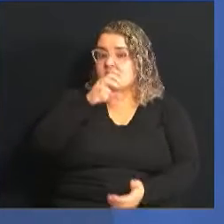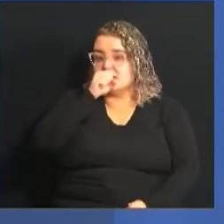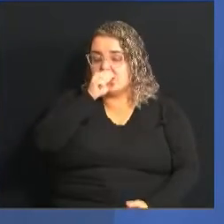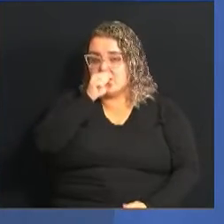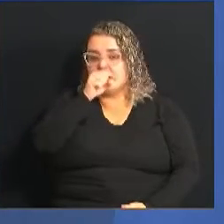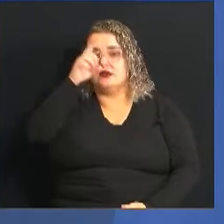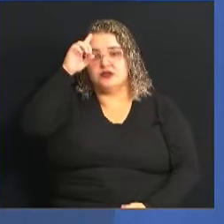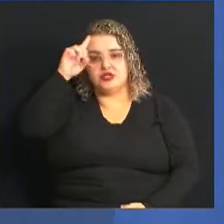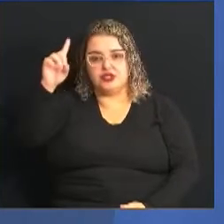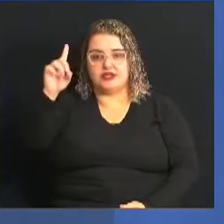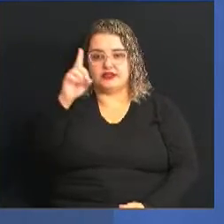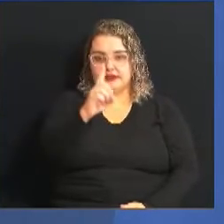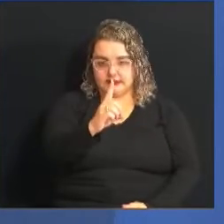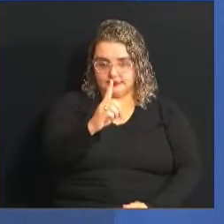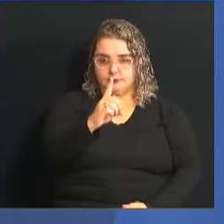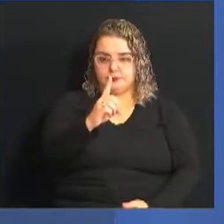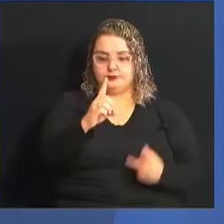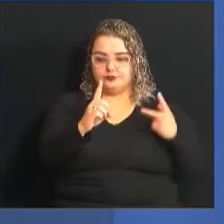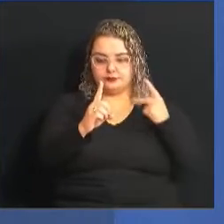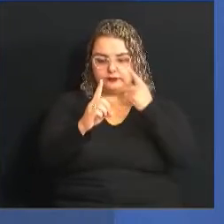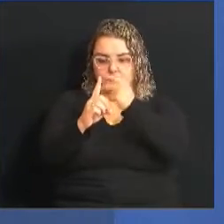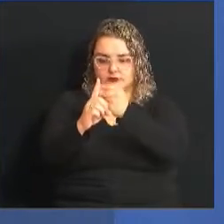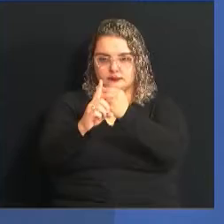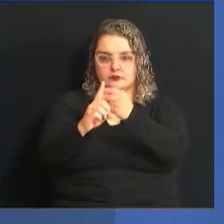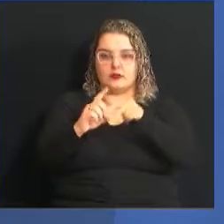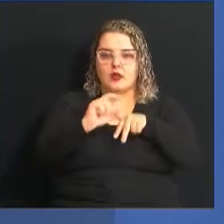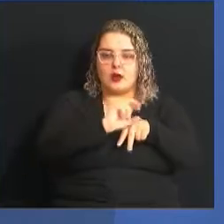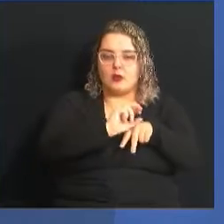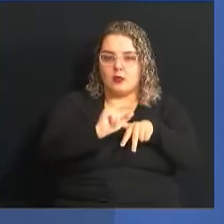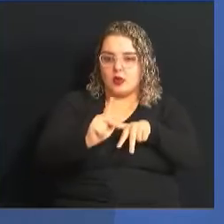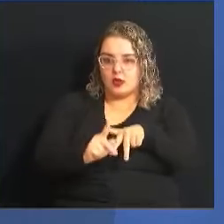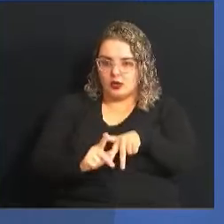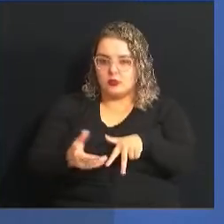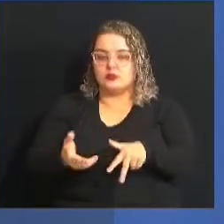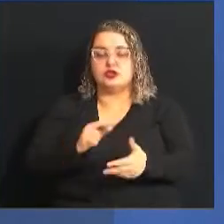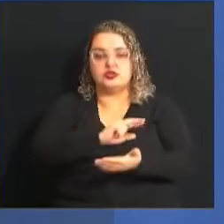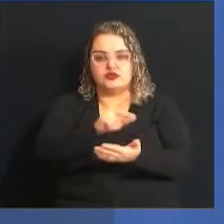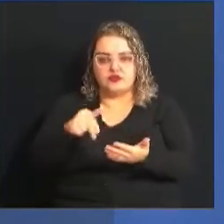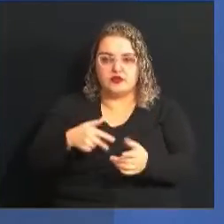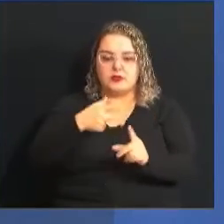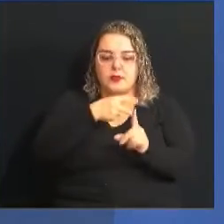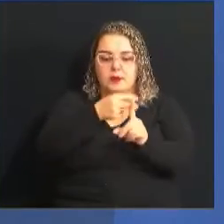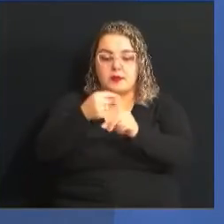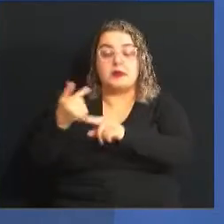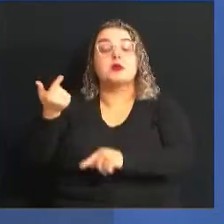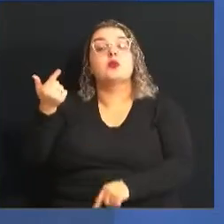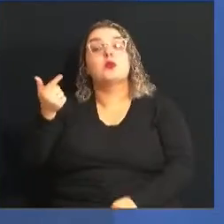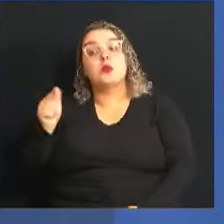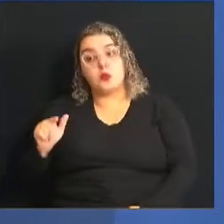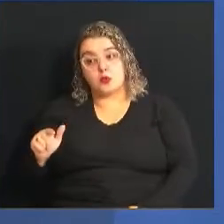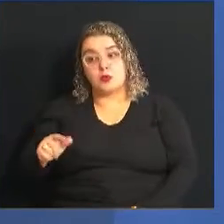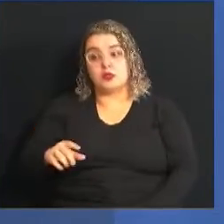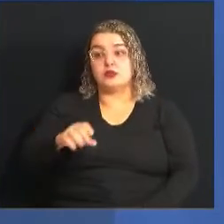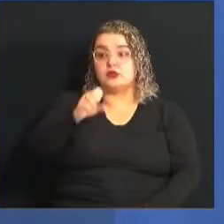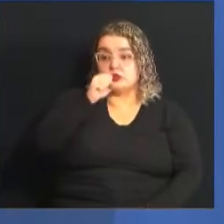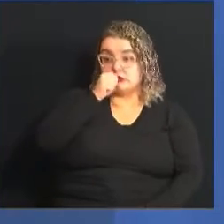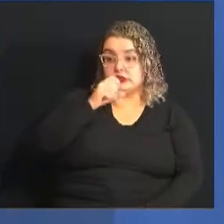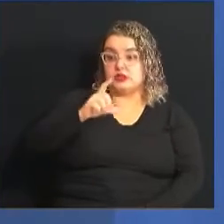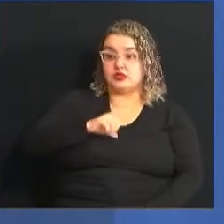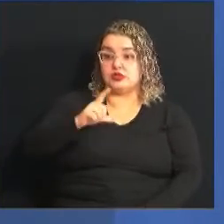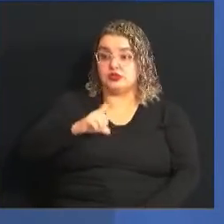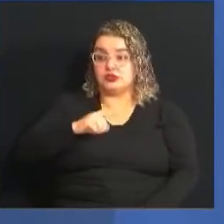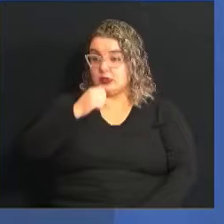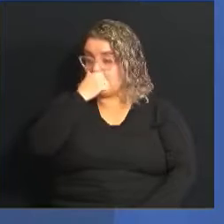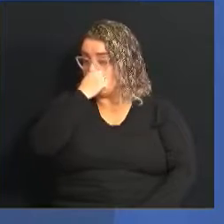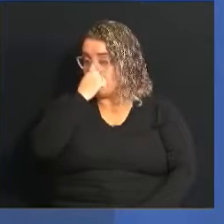D, que foi aquela campanha da poliomielite e também de multivacinação que continua. E no sábado nós tivemos aí